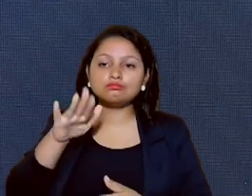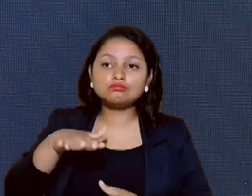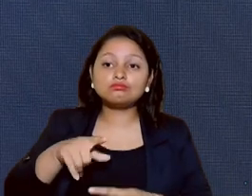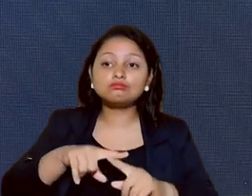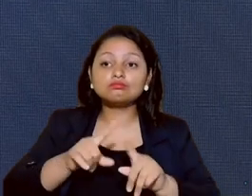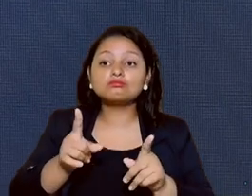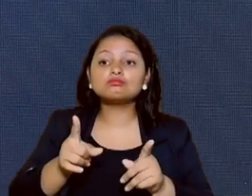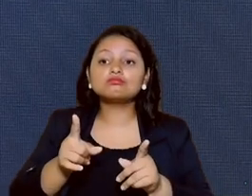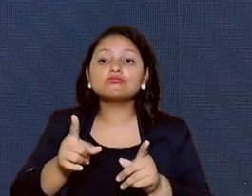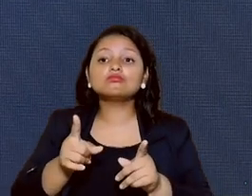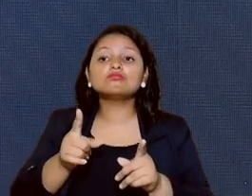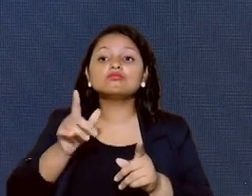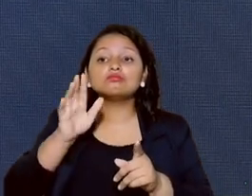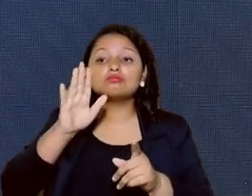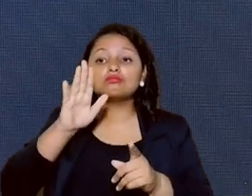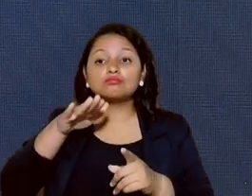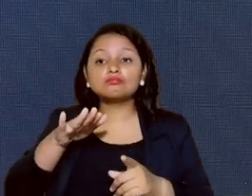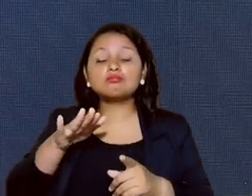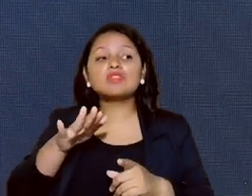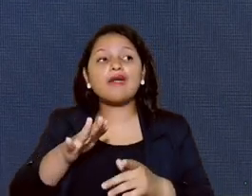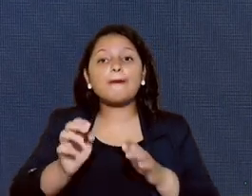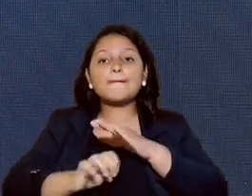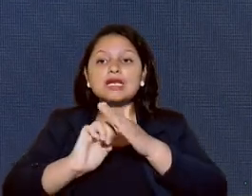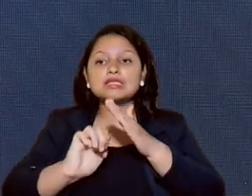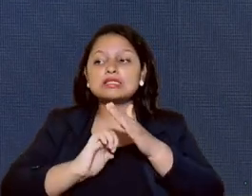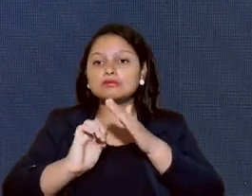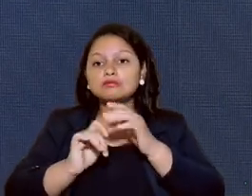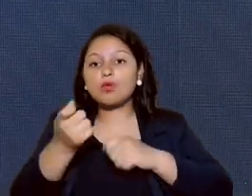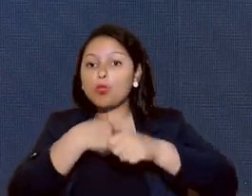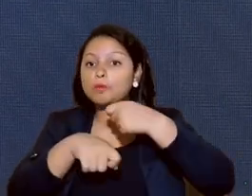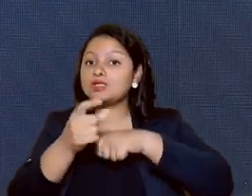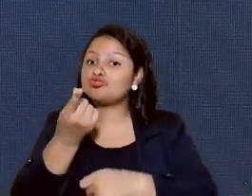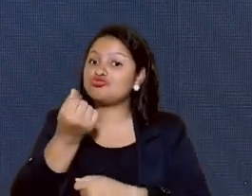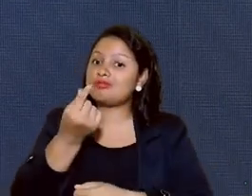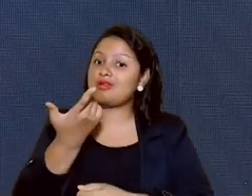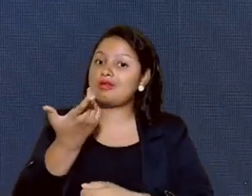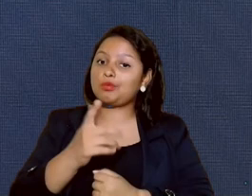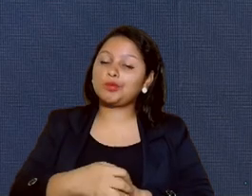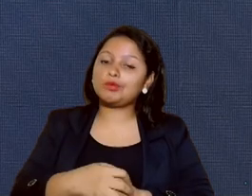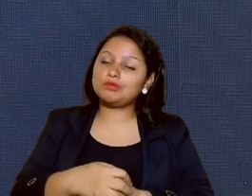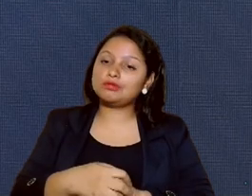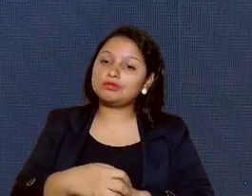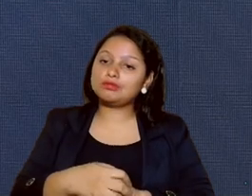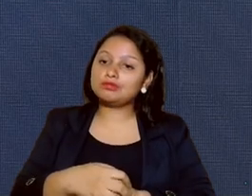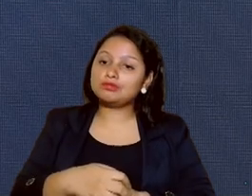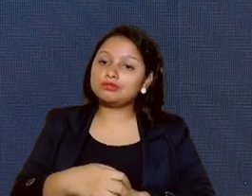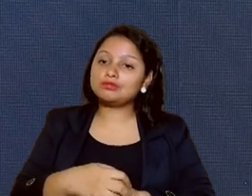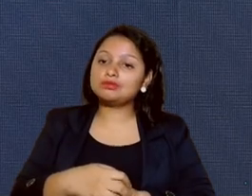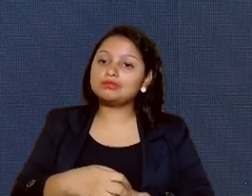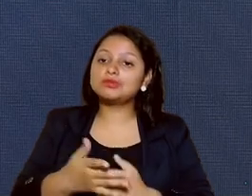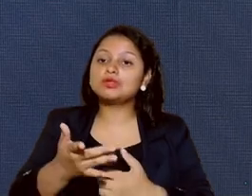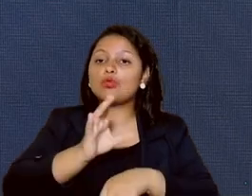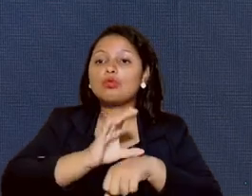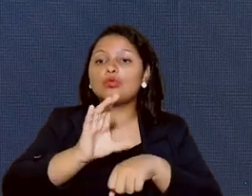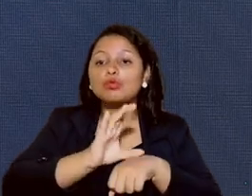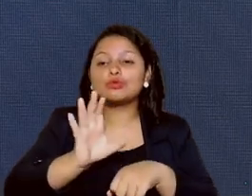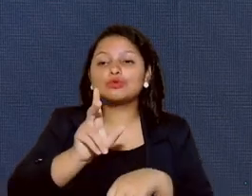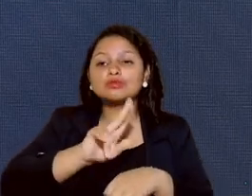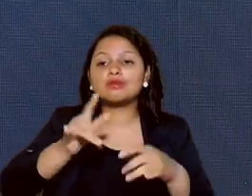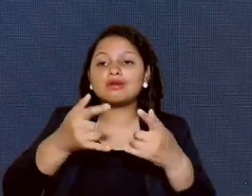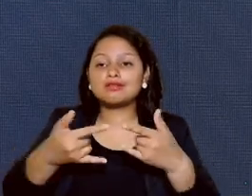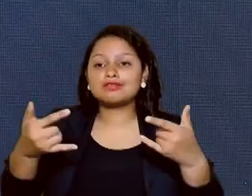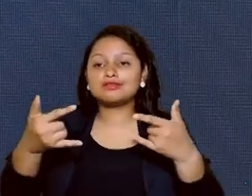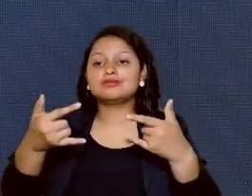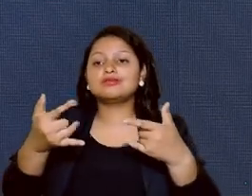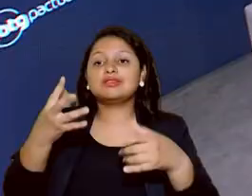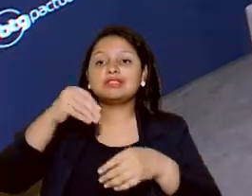barateu o custo operacional da empresa você falou Pô eu lembro na época que você tinha empresas fazia curso tinha gente que ela bater cheque datilografar cheque dentro